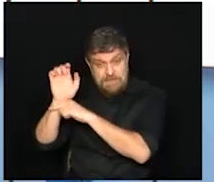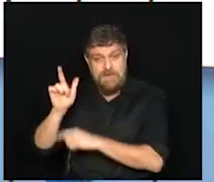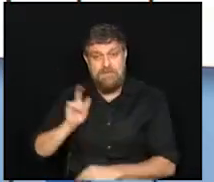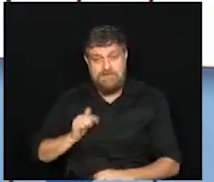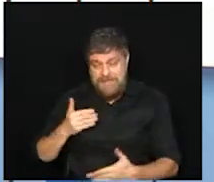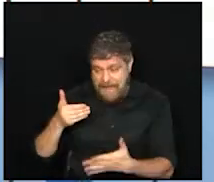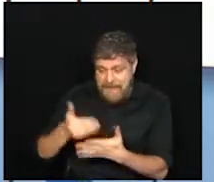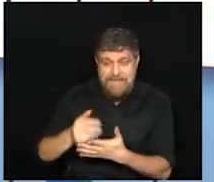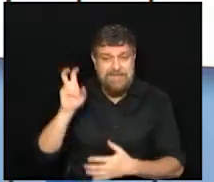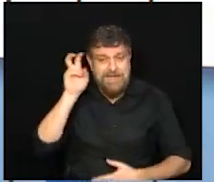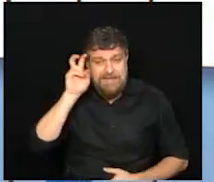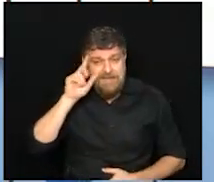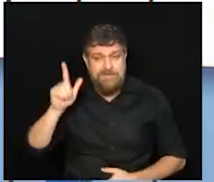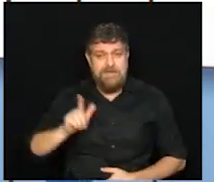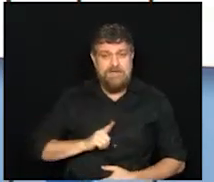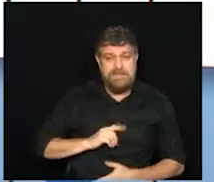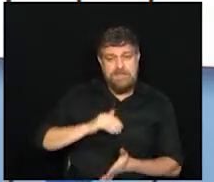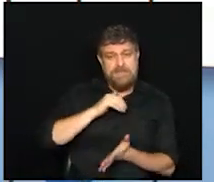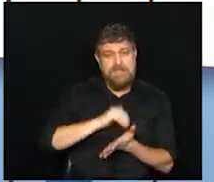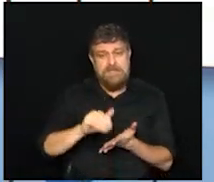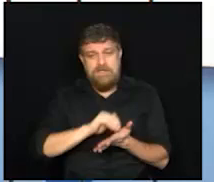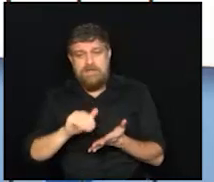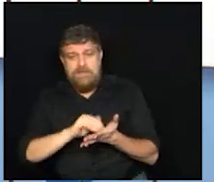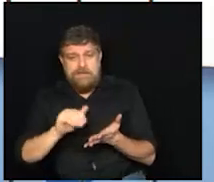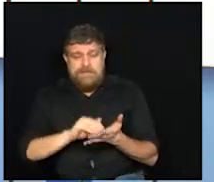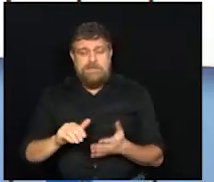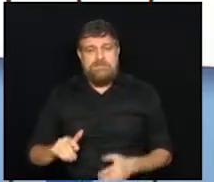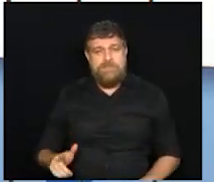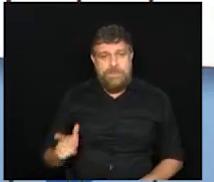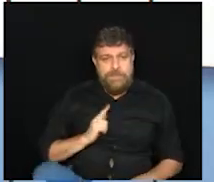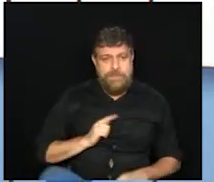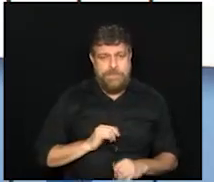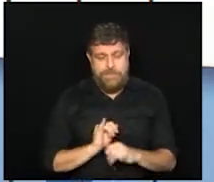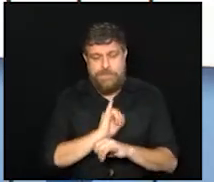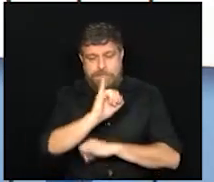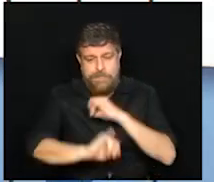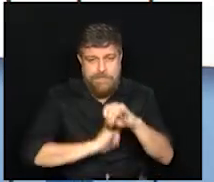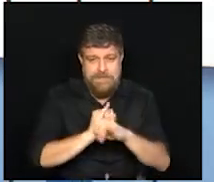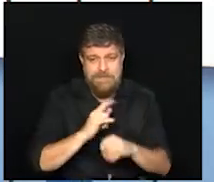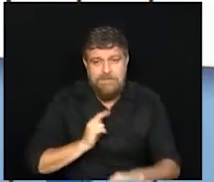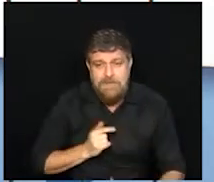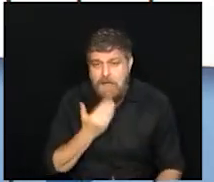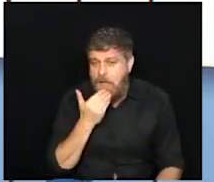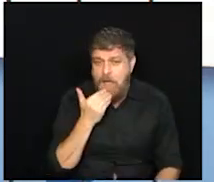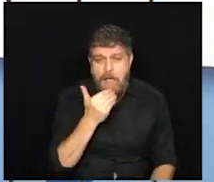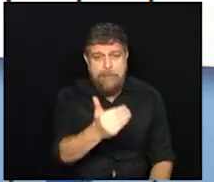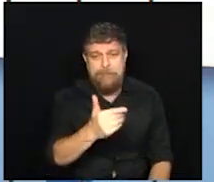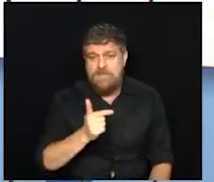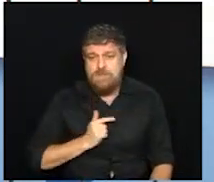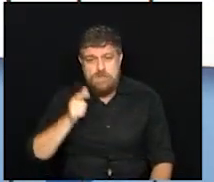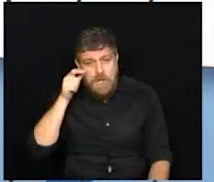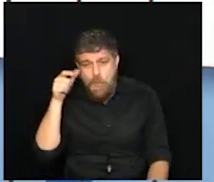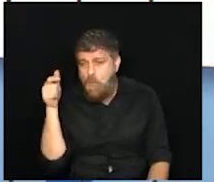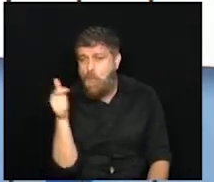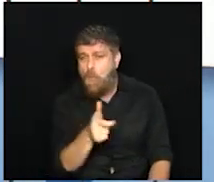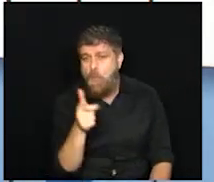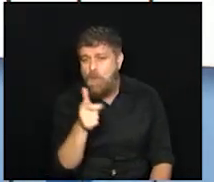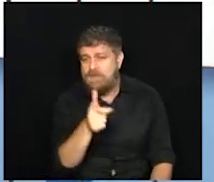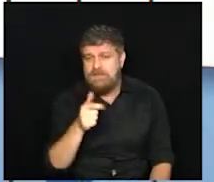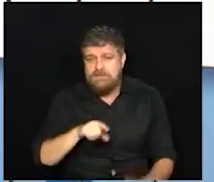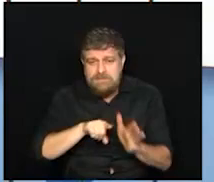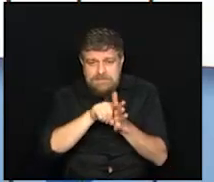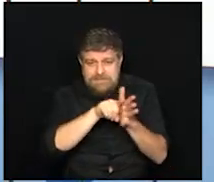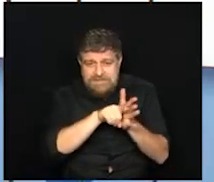esta quinta-feira, através da Secretaria Escolar Digital, para manifestar o interesse em